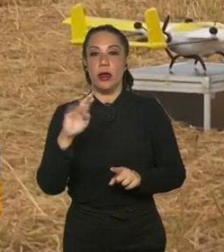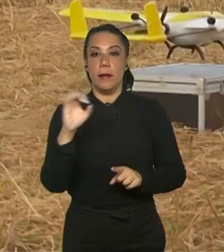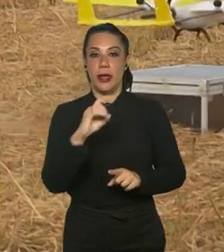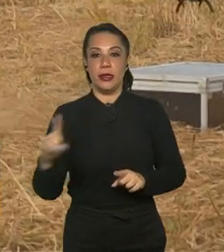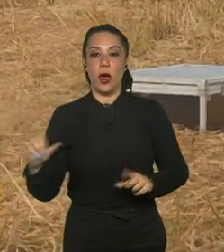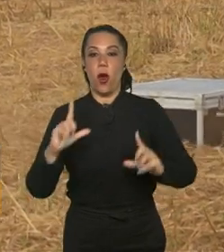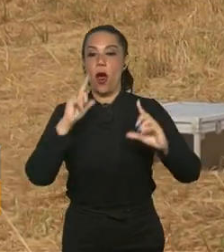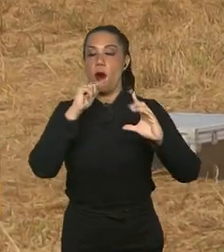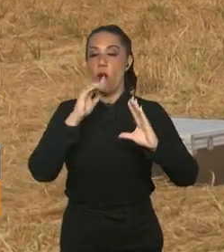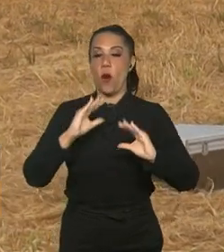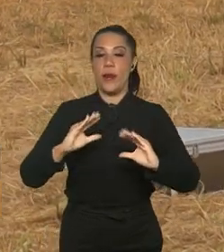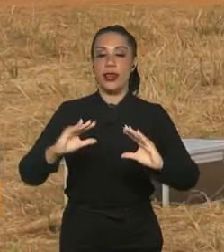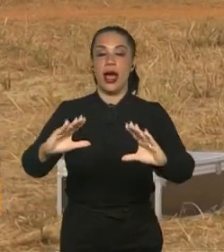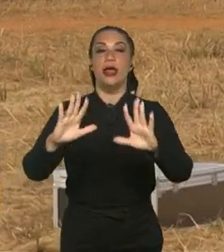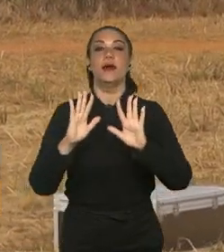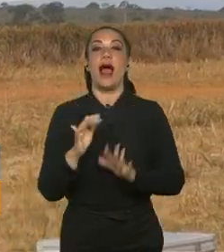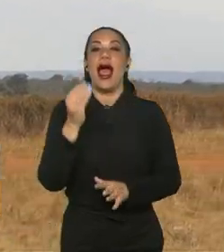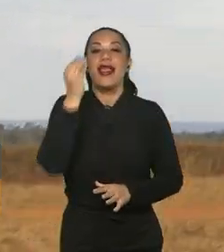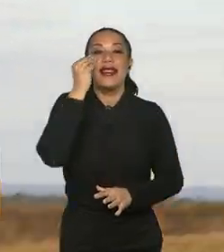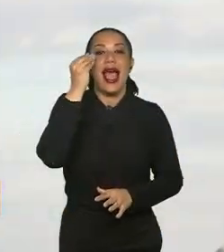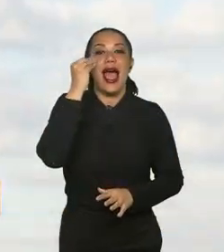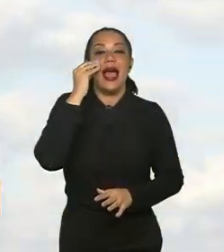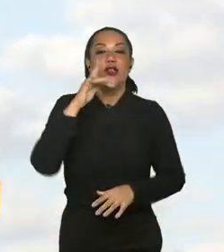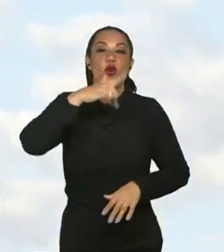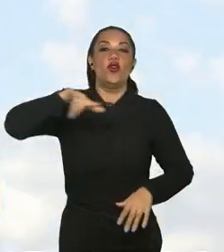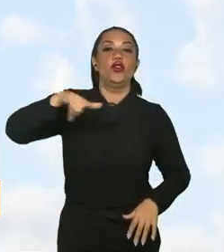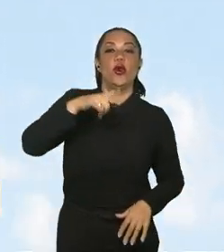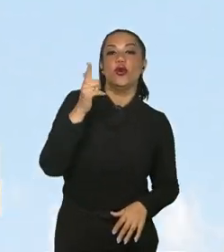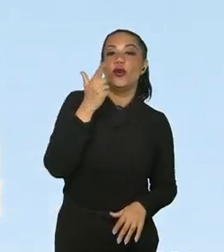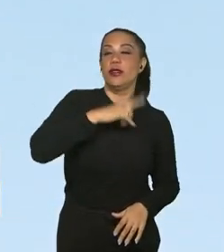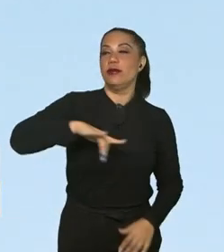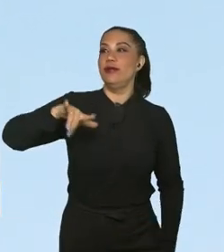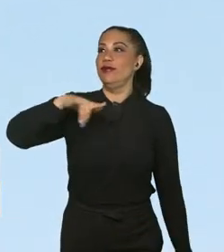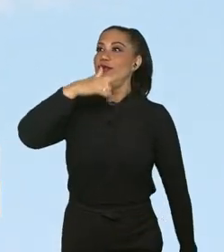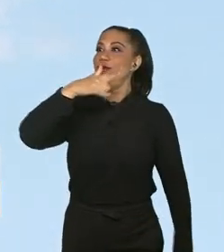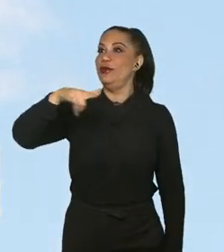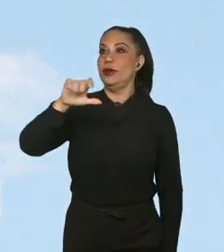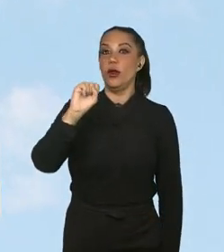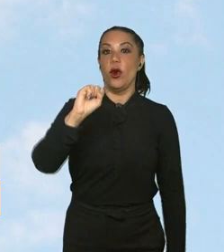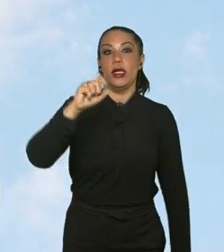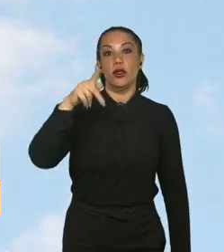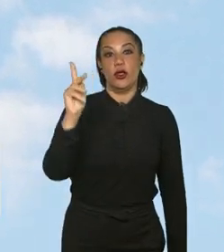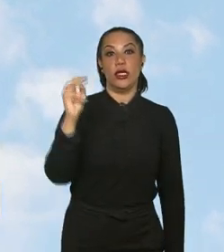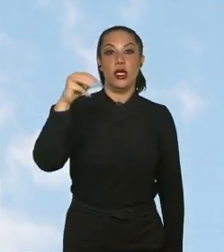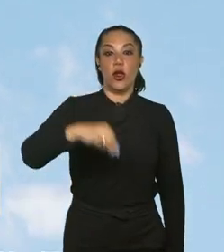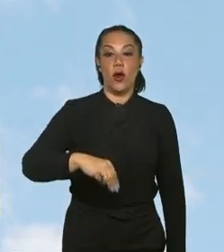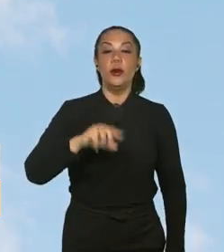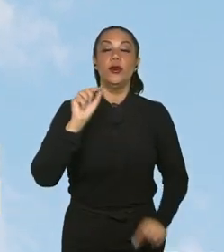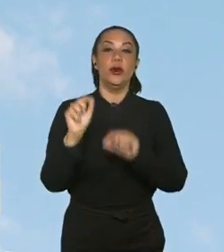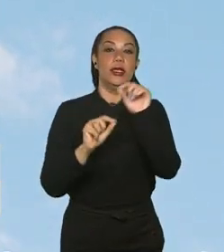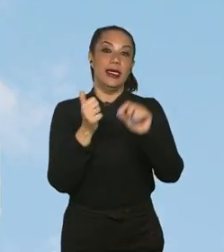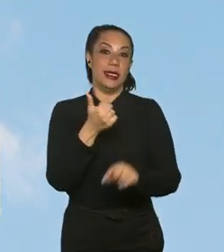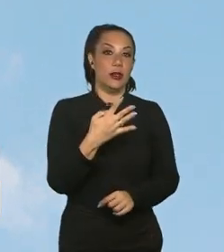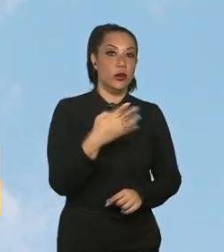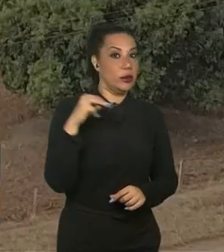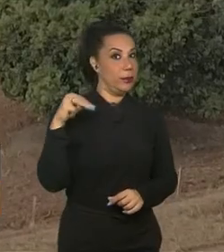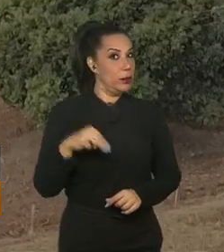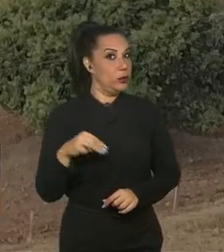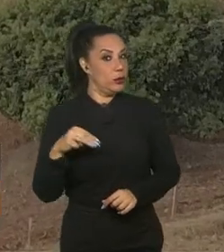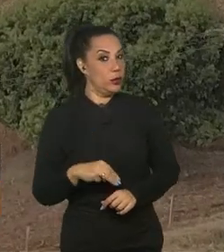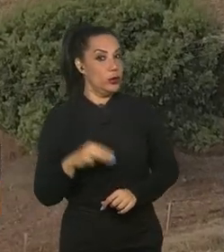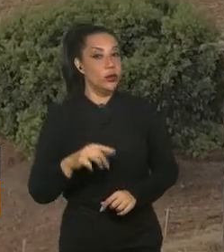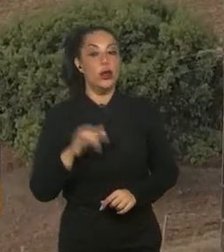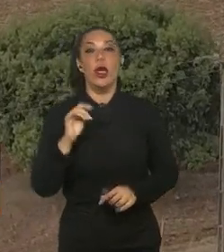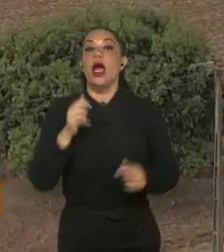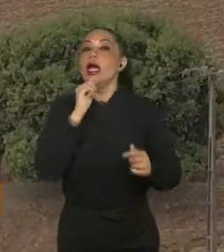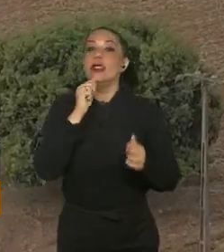da caixa. Durante a simulação, o drone conseguiu percorrer mais de 8 quilômetros em cerca de 14 minutos e o